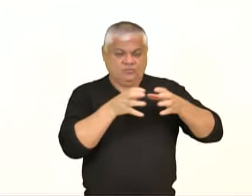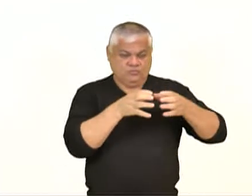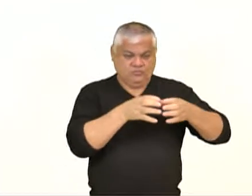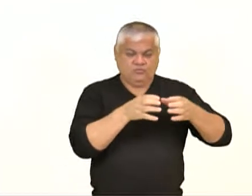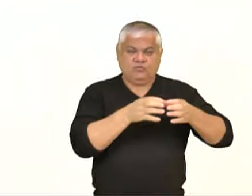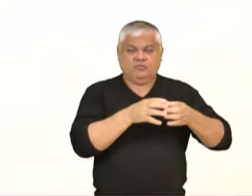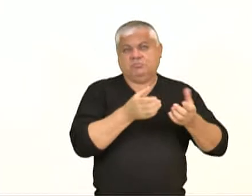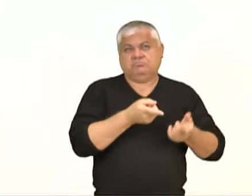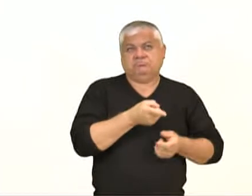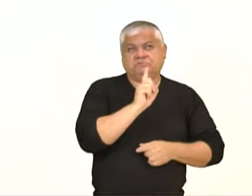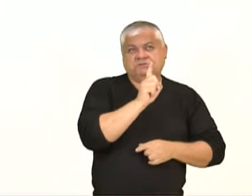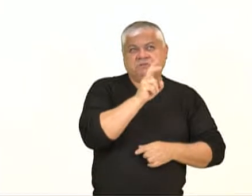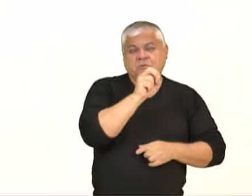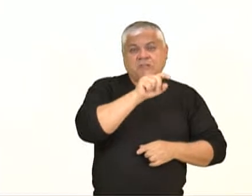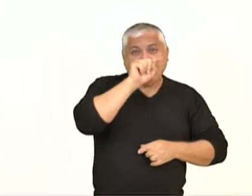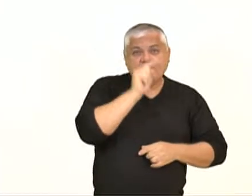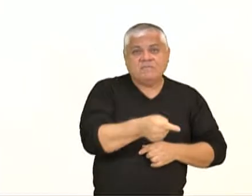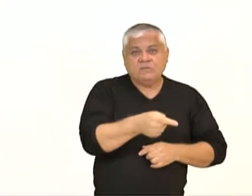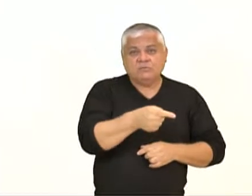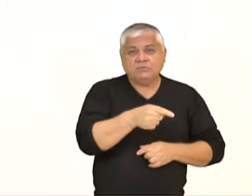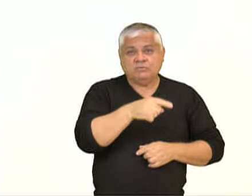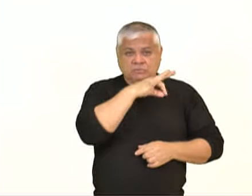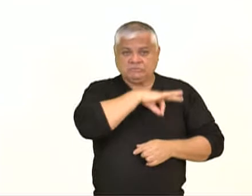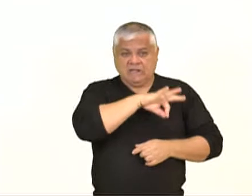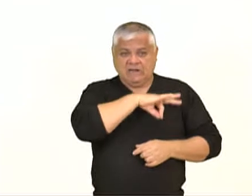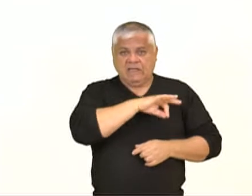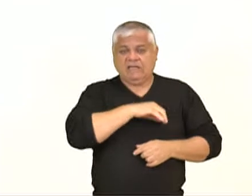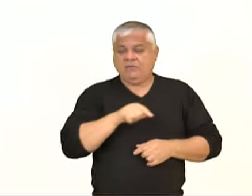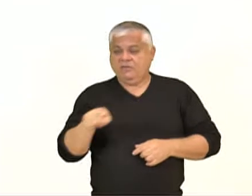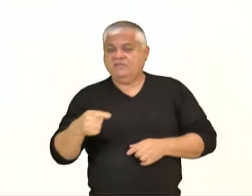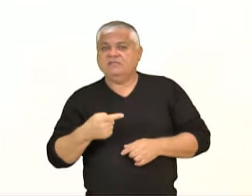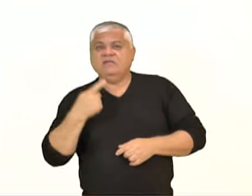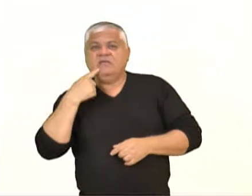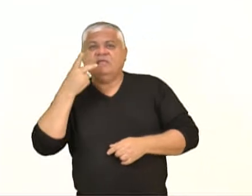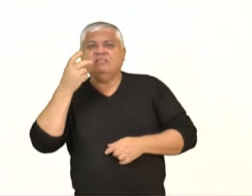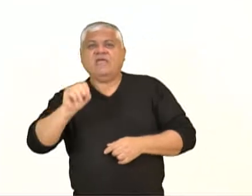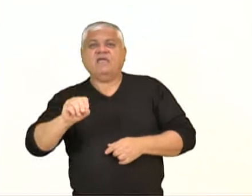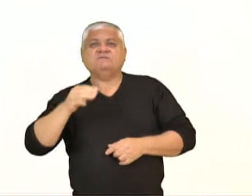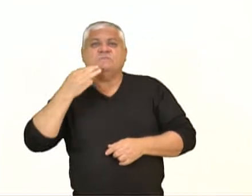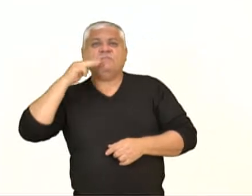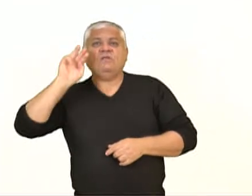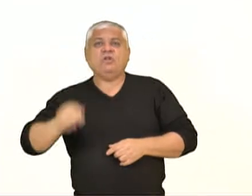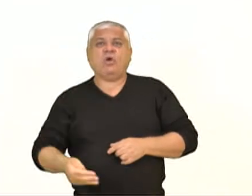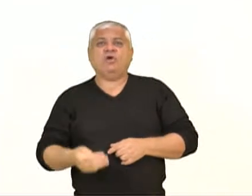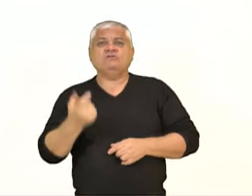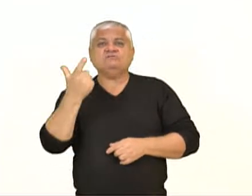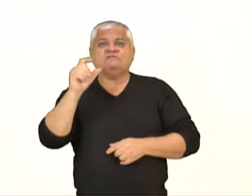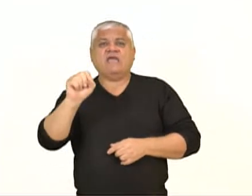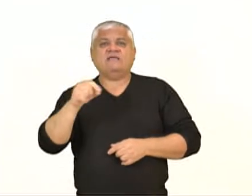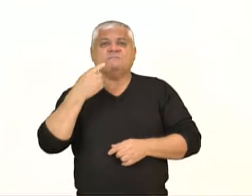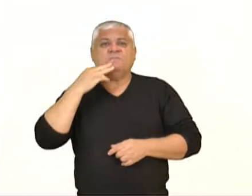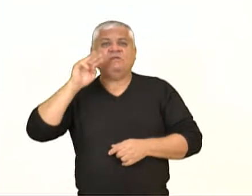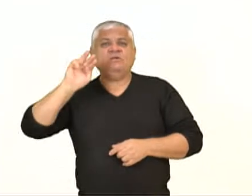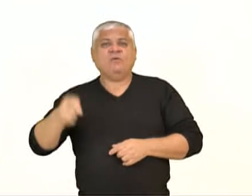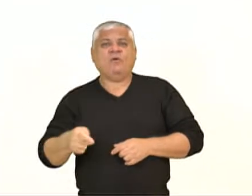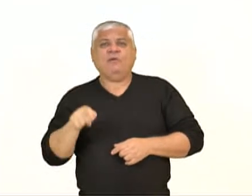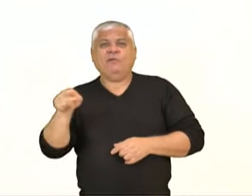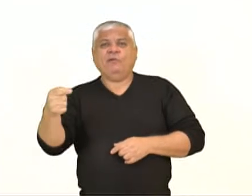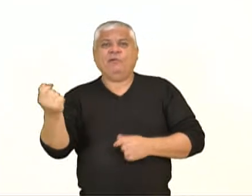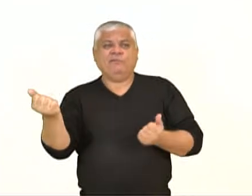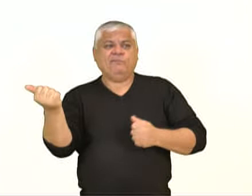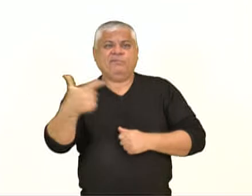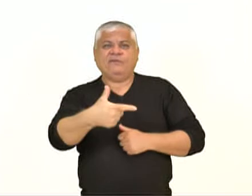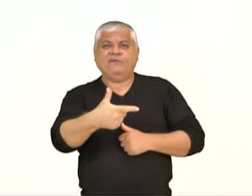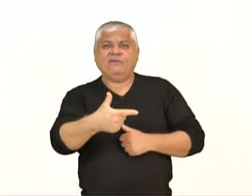salarial de 150 mil enfrente um de 10 milhões. Numa hipótese em que o time menor estivesse vencendo